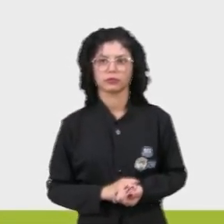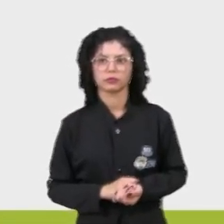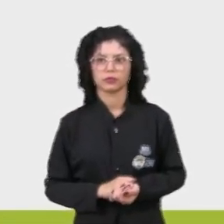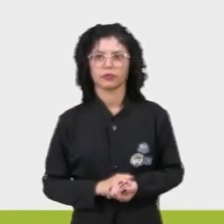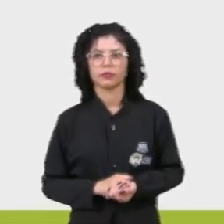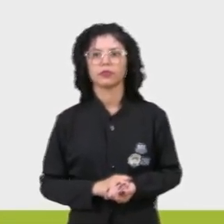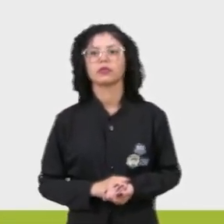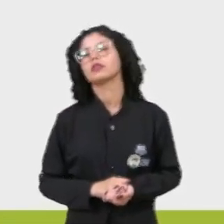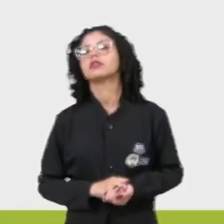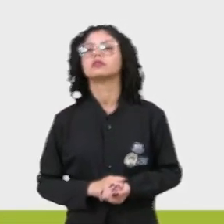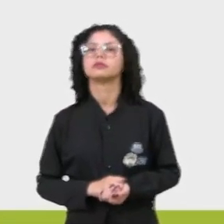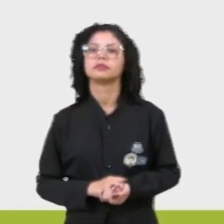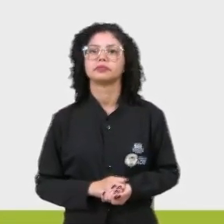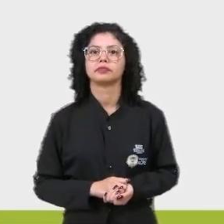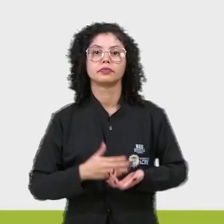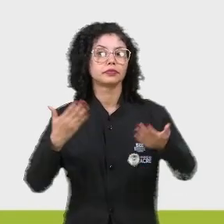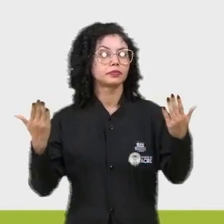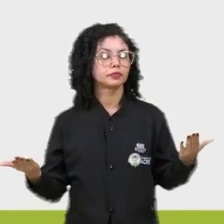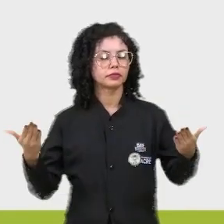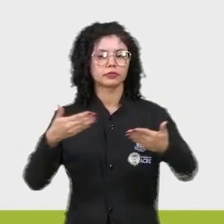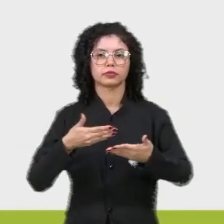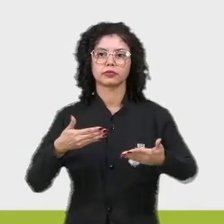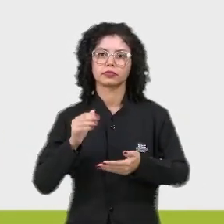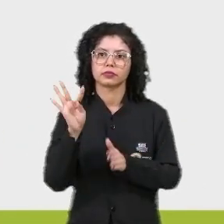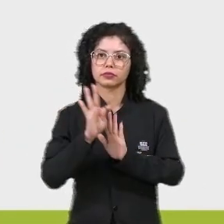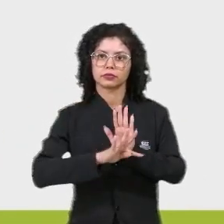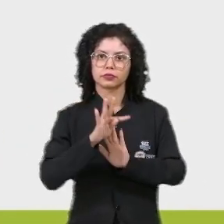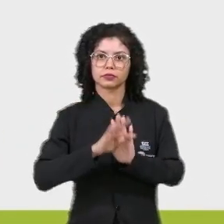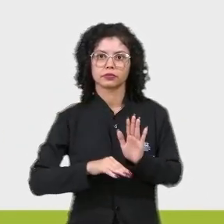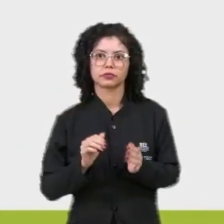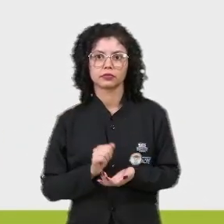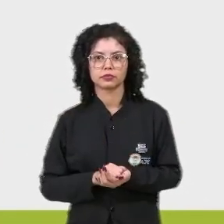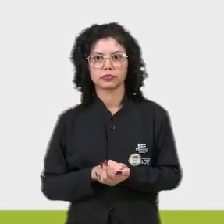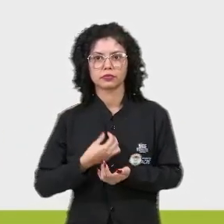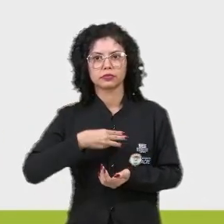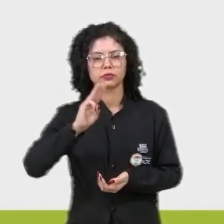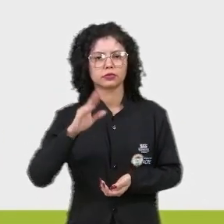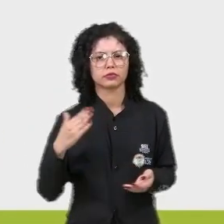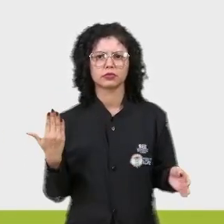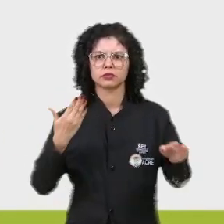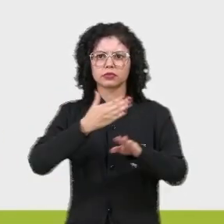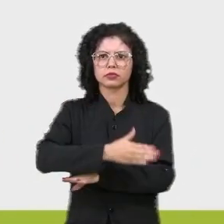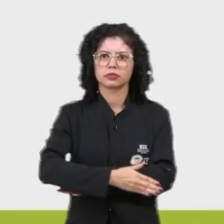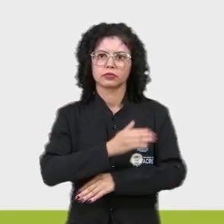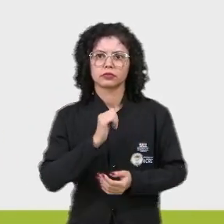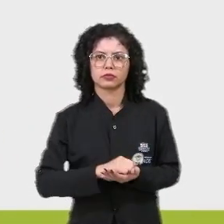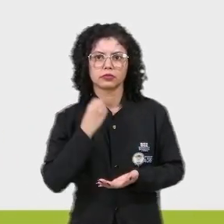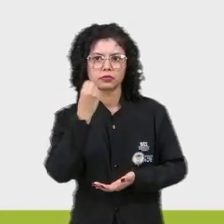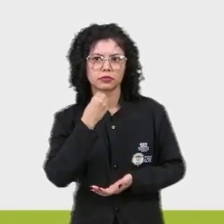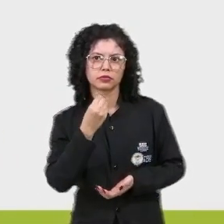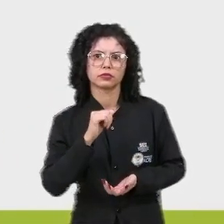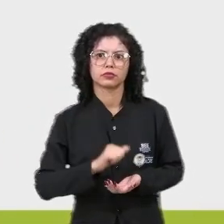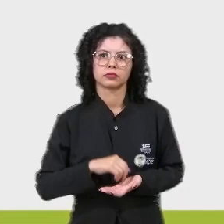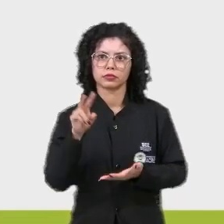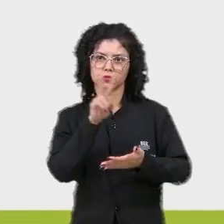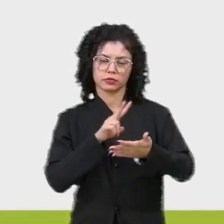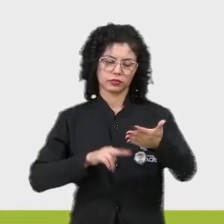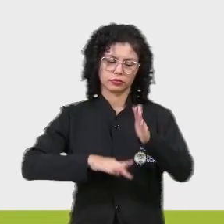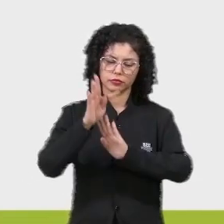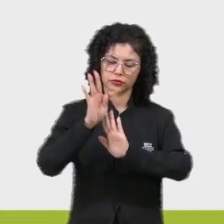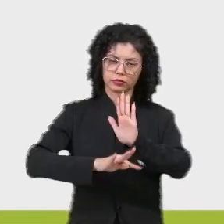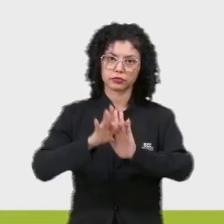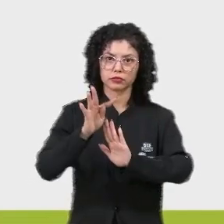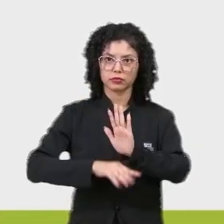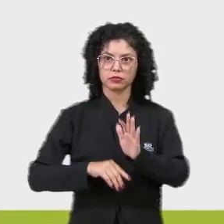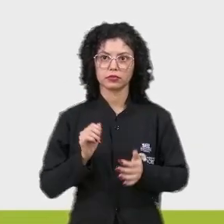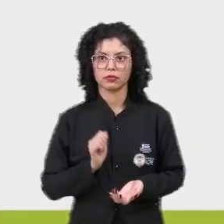página 157. Vamos lá no texto. Quem não passou pela experiência de estar lendo